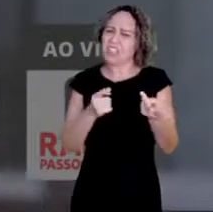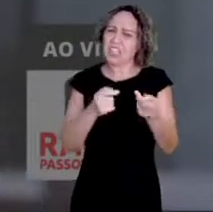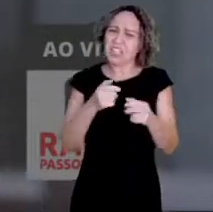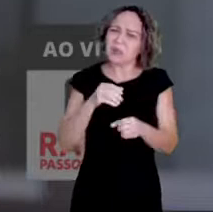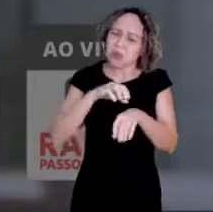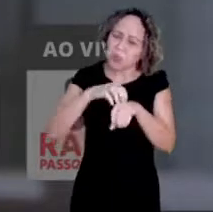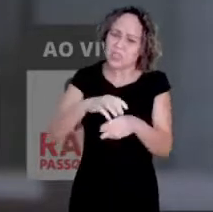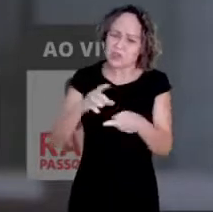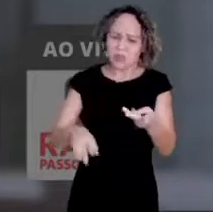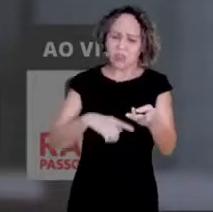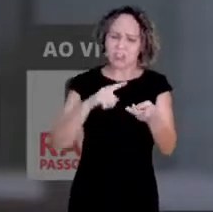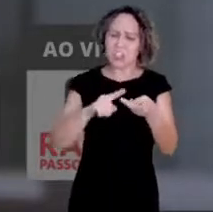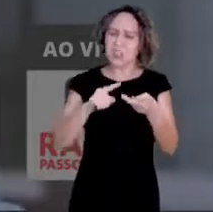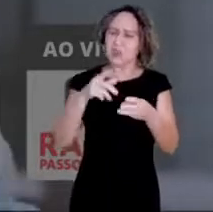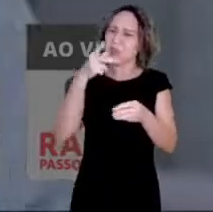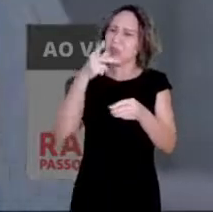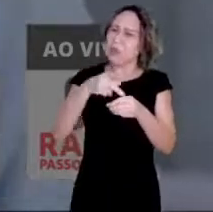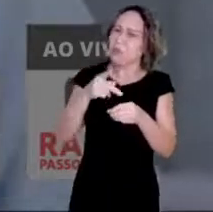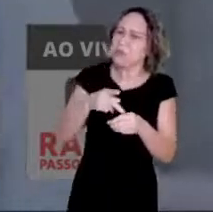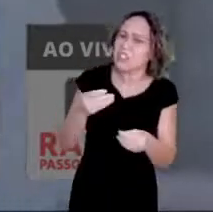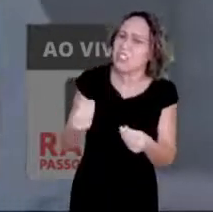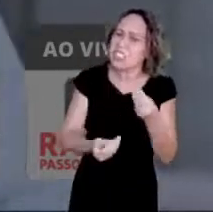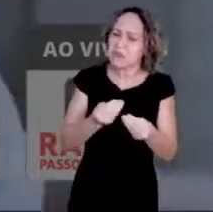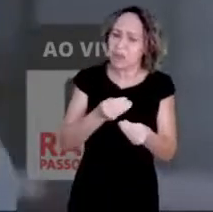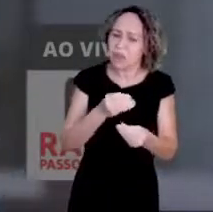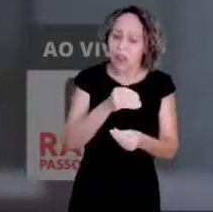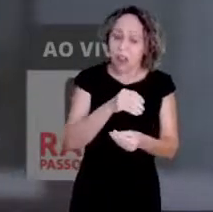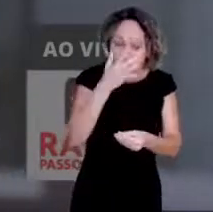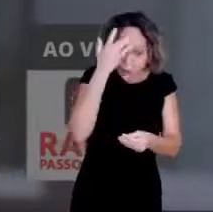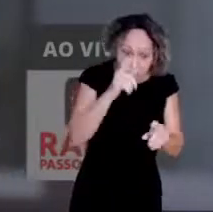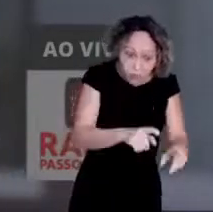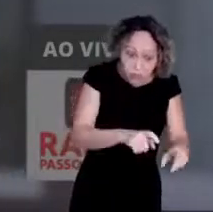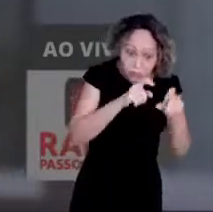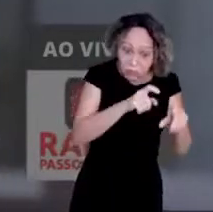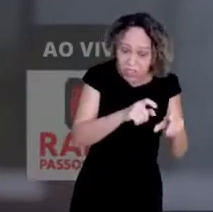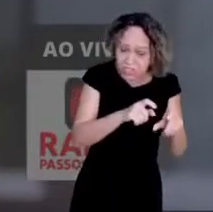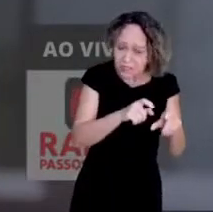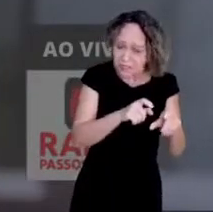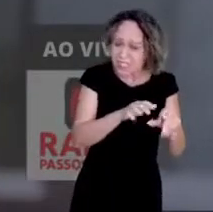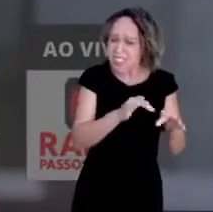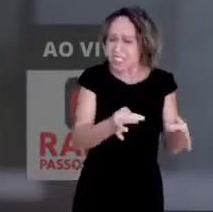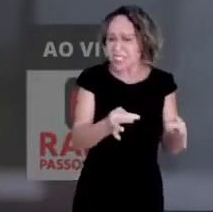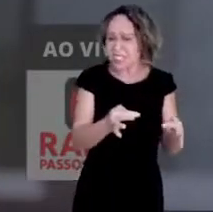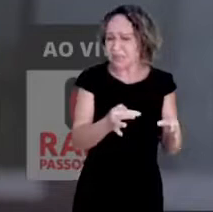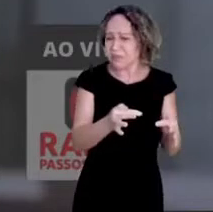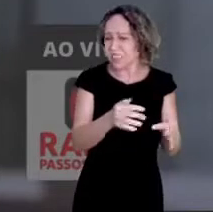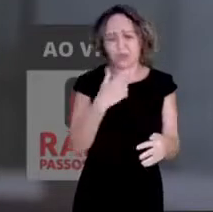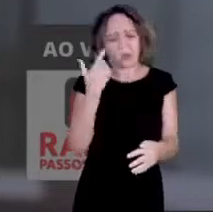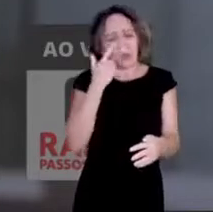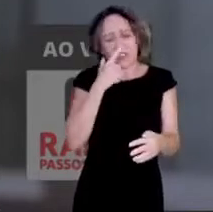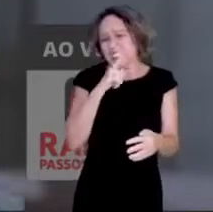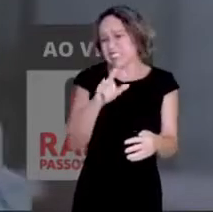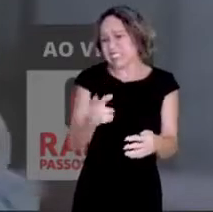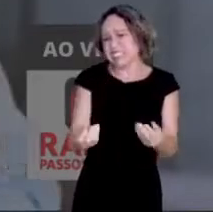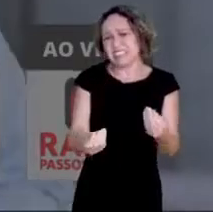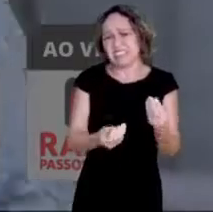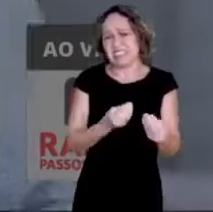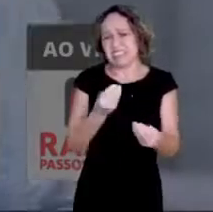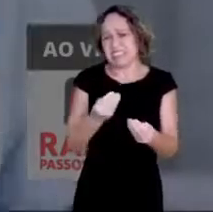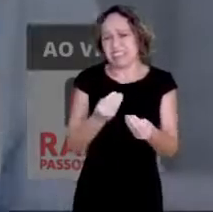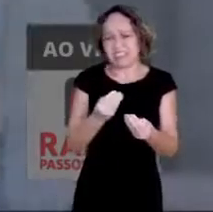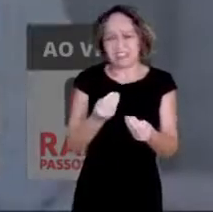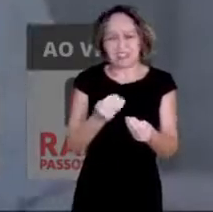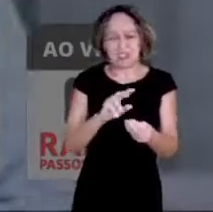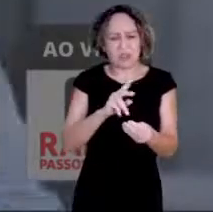verdura, sabe? E eles tinham ficado assustados com o preço das coisas, sabe? Com o preço das coisas que eles